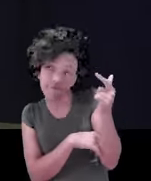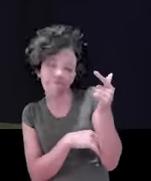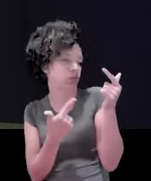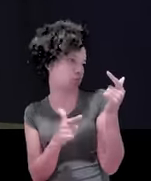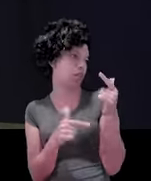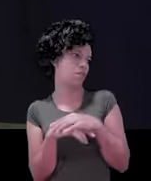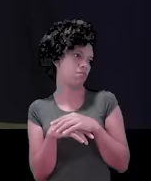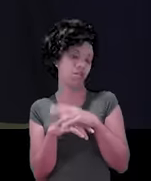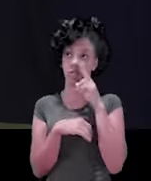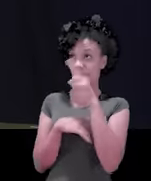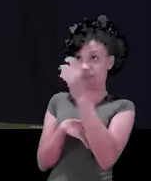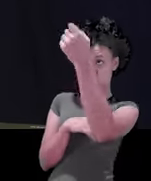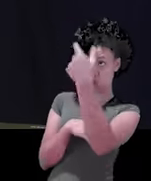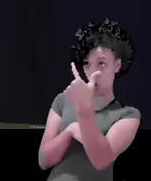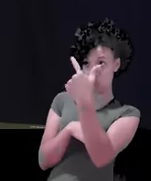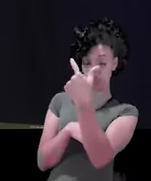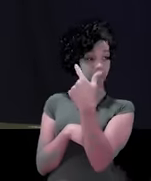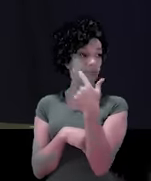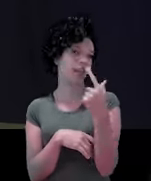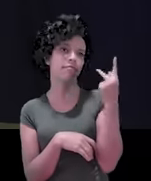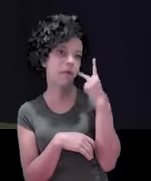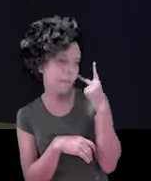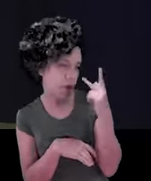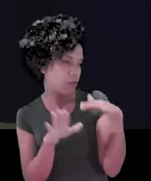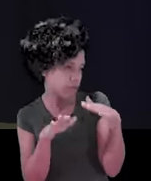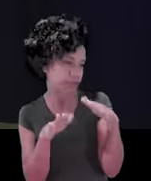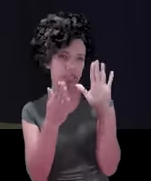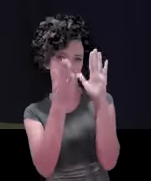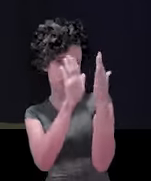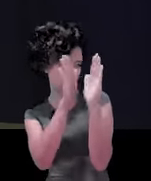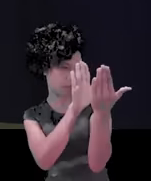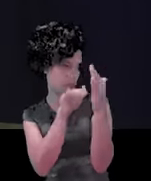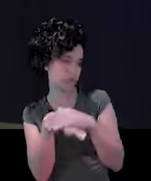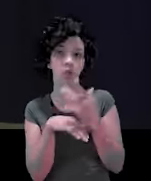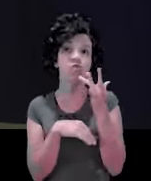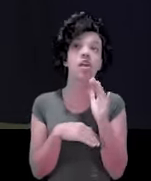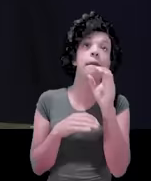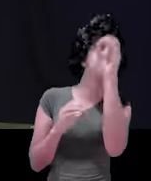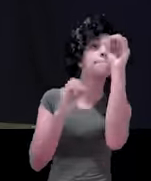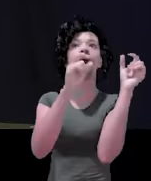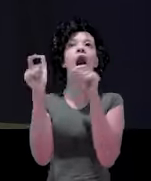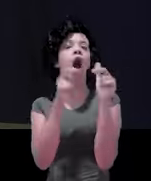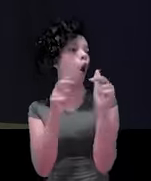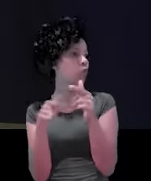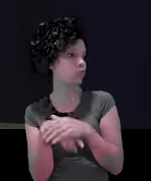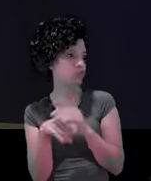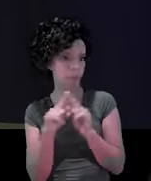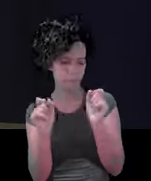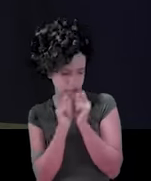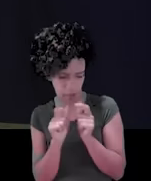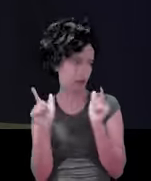vendo as coisas você não tá vendo o sol que São Paulo quer muito no guardam Você Não Sabe às vezes Onde está o sol